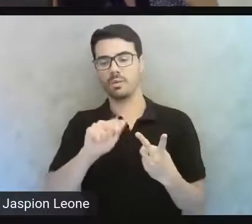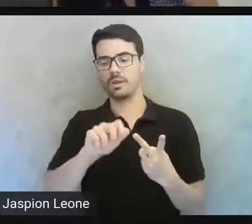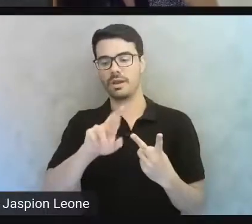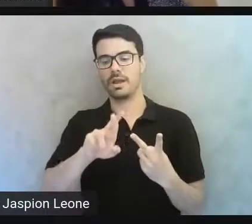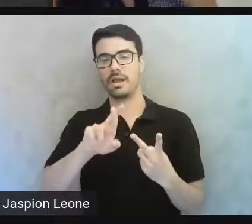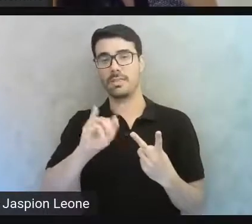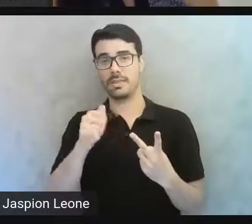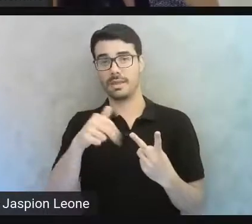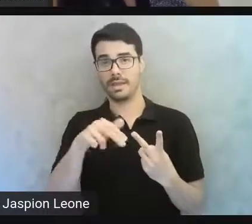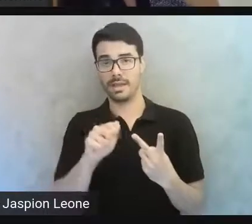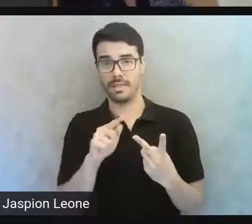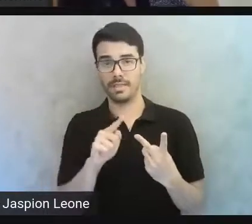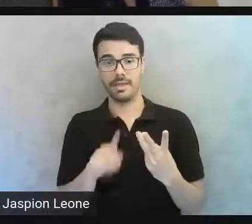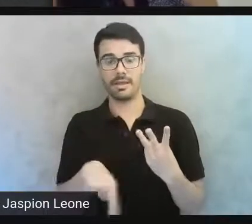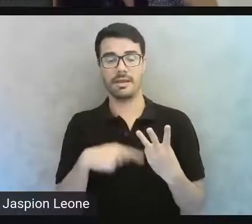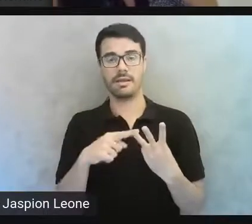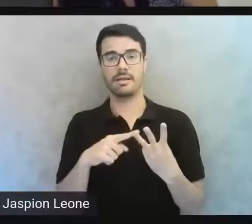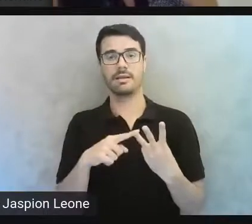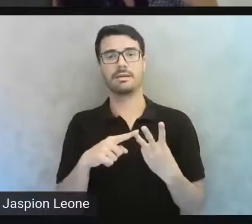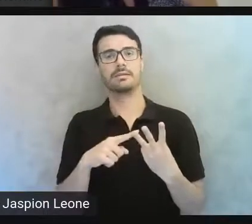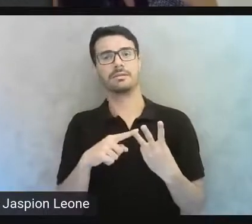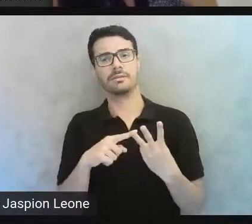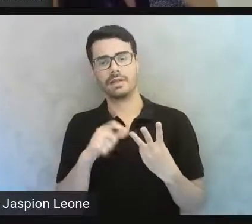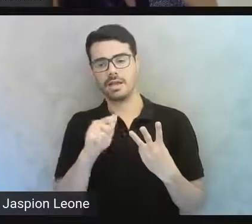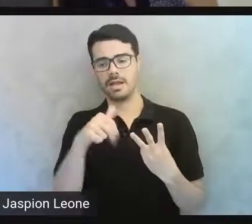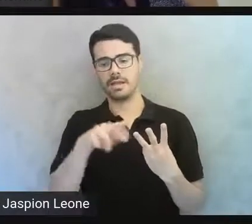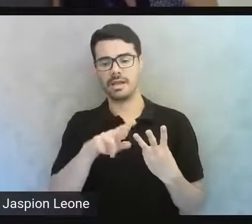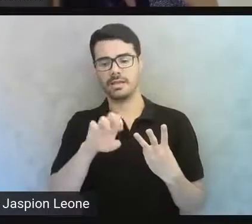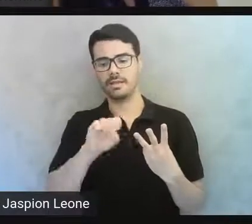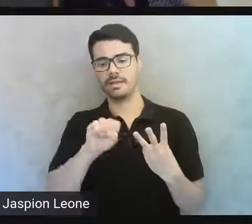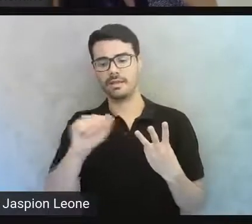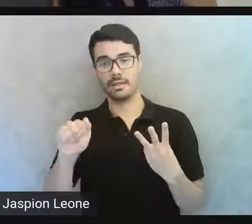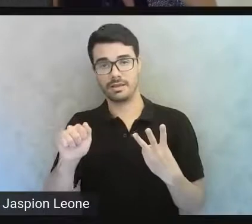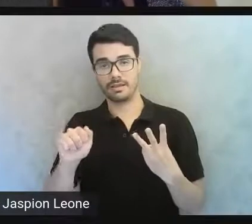estiveram conosco, também a Joelma, o Rodrigo e todo mundo do CEFOR